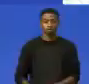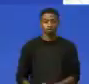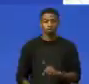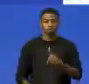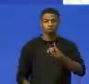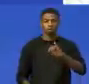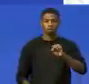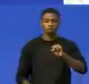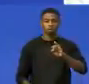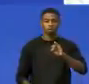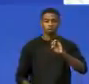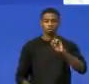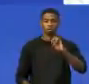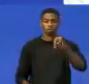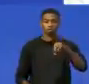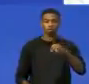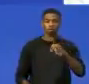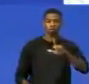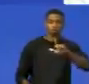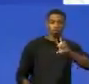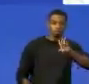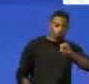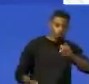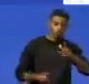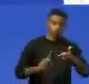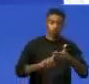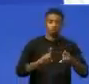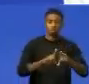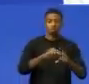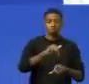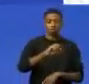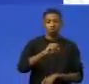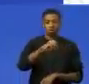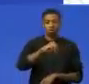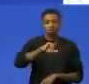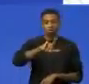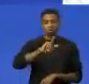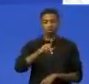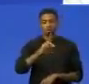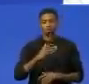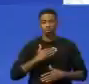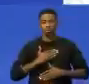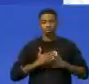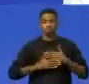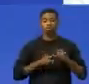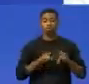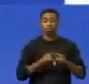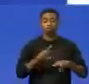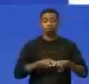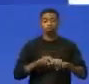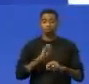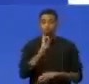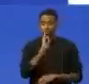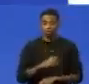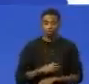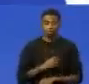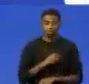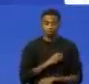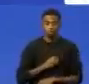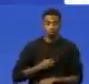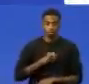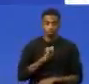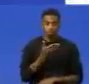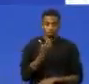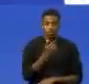diazinon apresenta DL 50, 70 miligramas por quilograma. Portanto, né, se